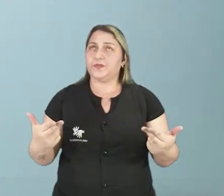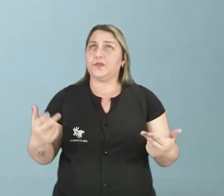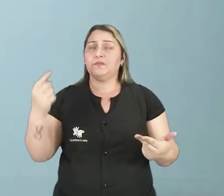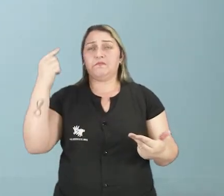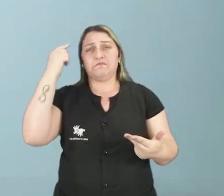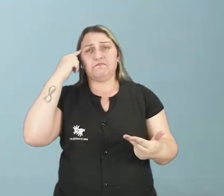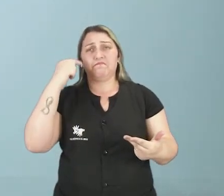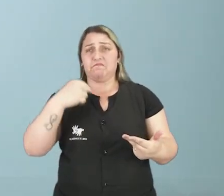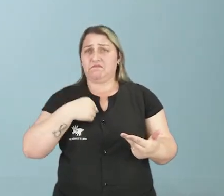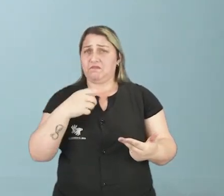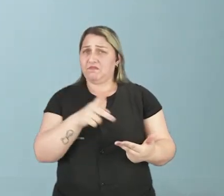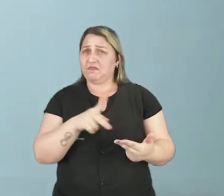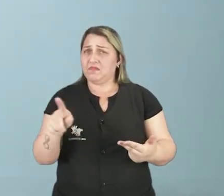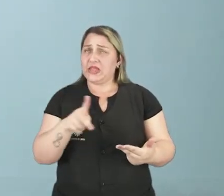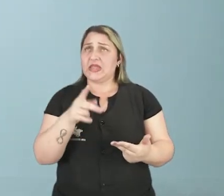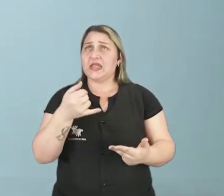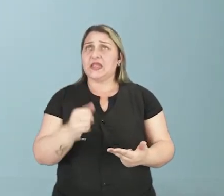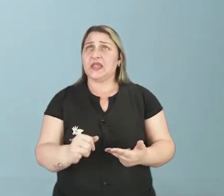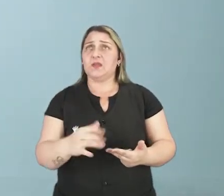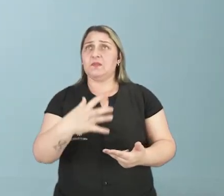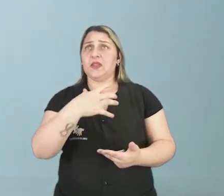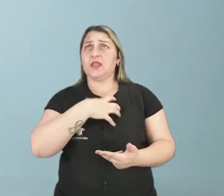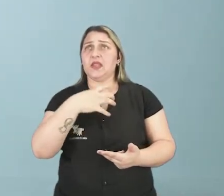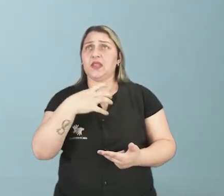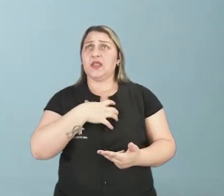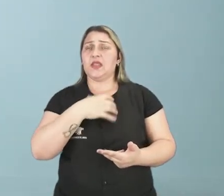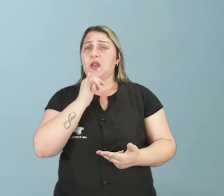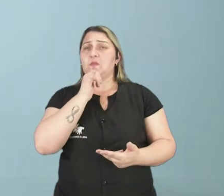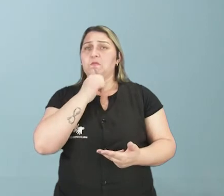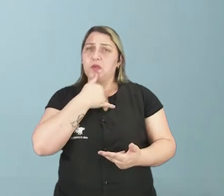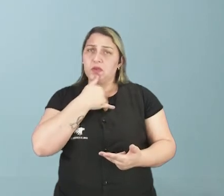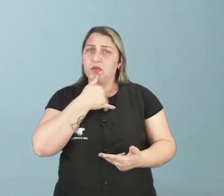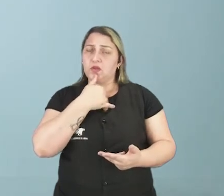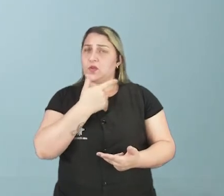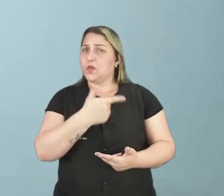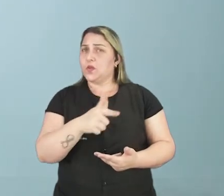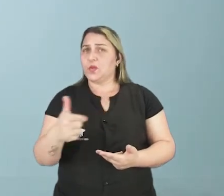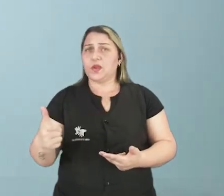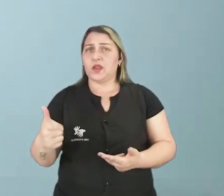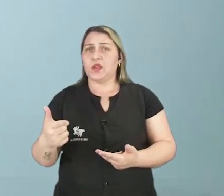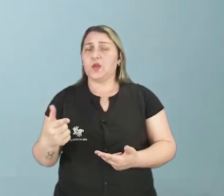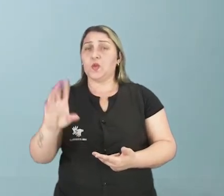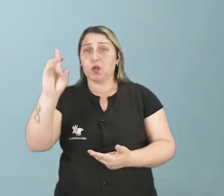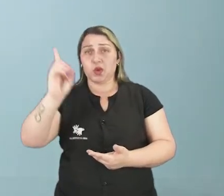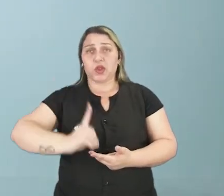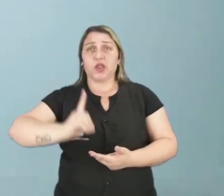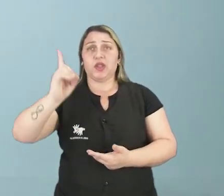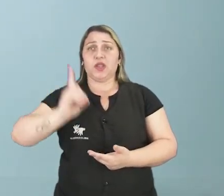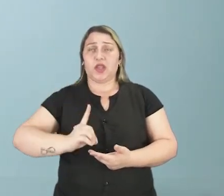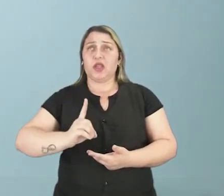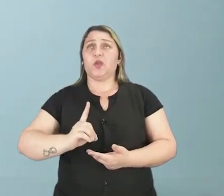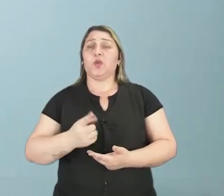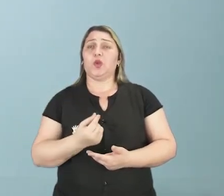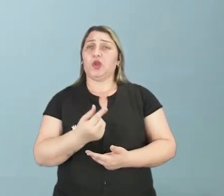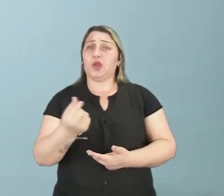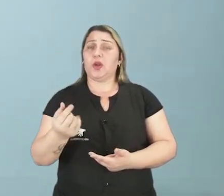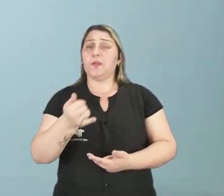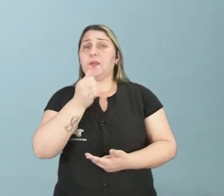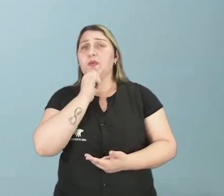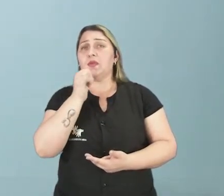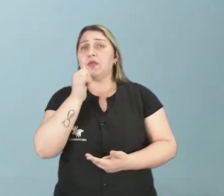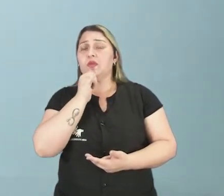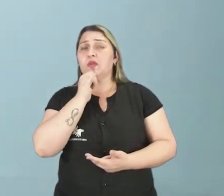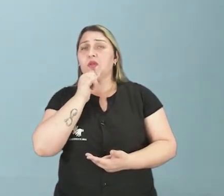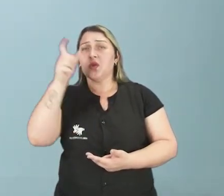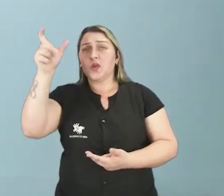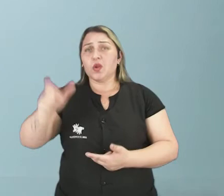como professor, se eu me sentisse infeliz que eu não tenho os direitos e nem o dinheiro, por exemplo, de um